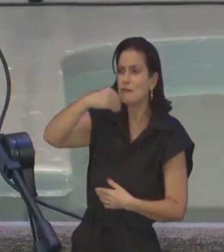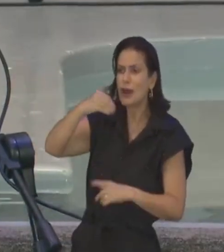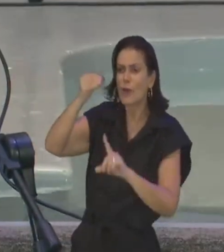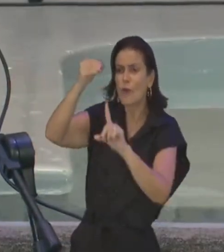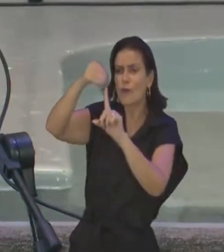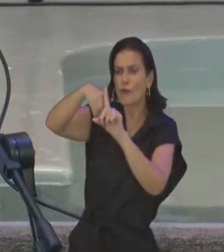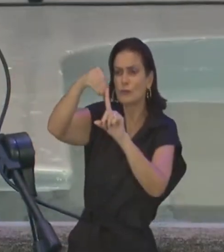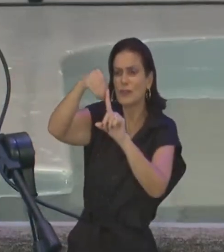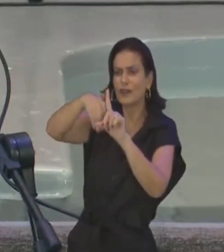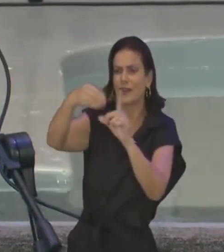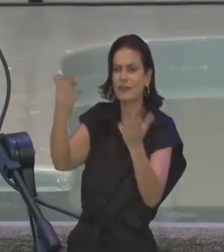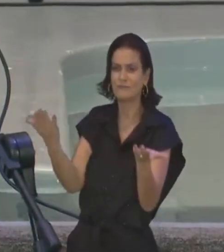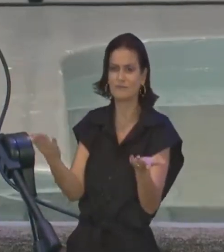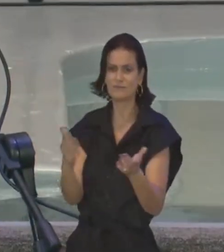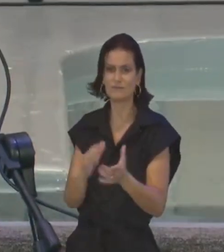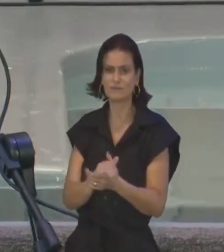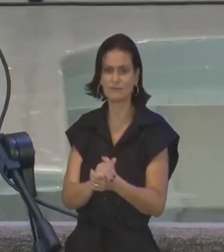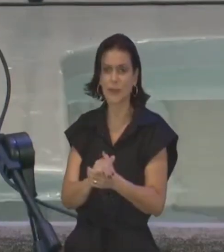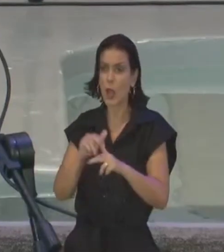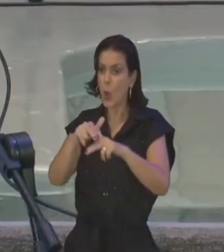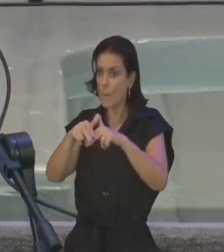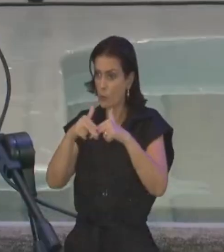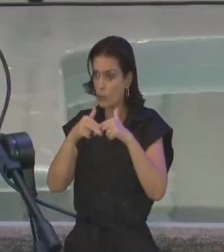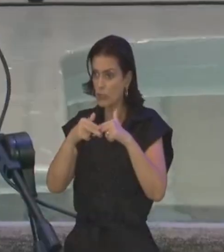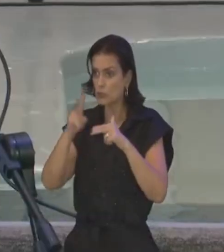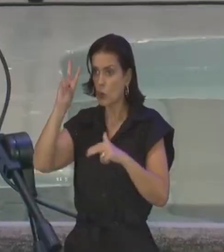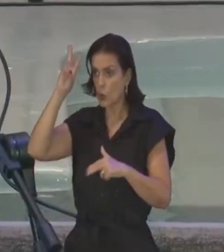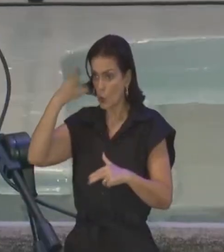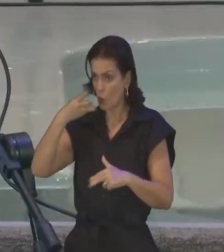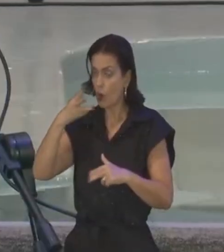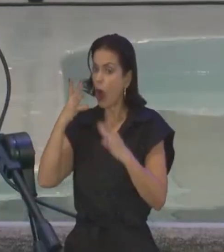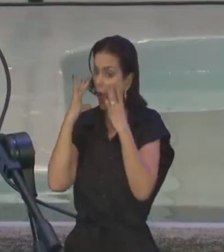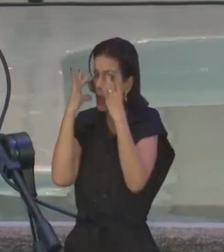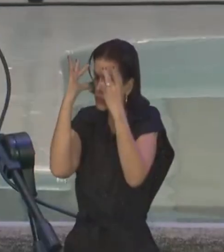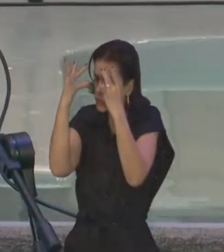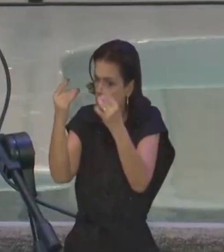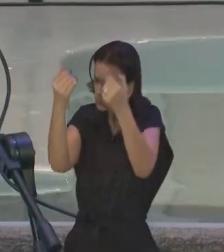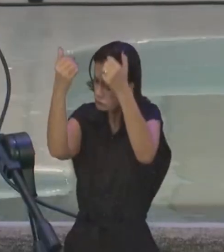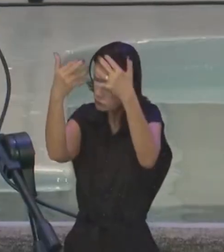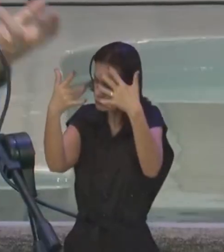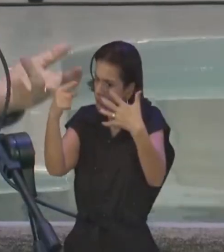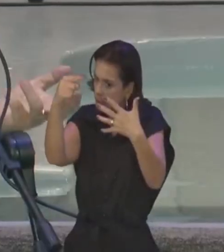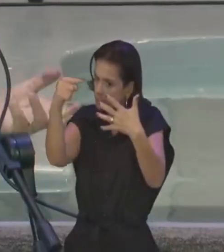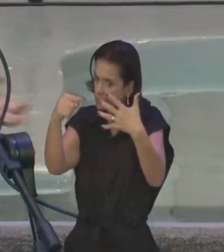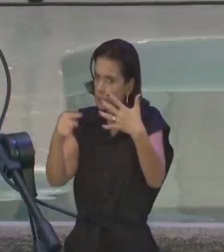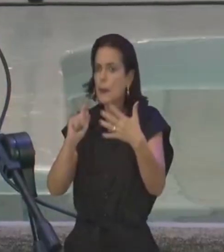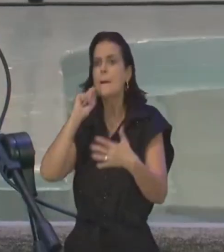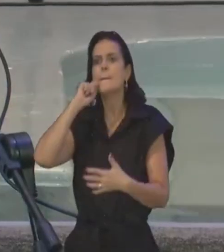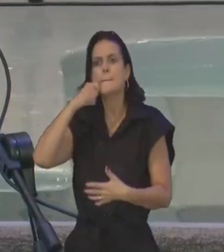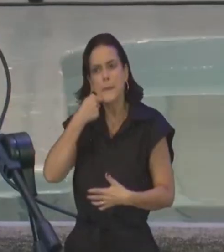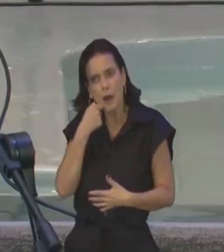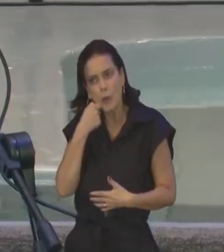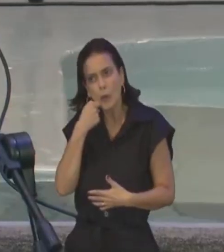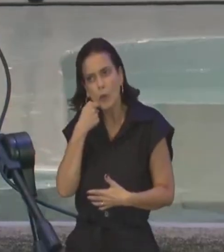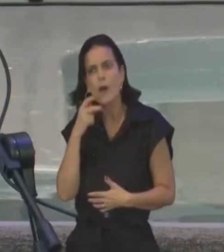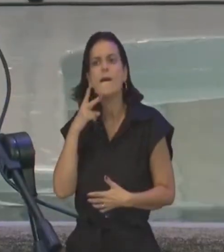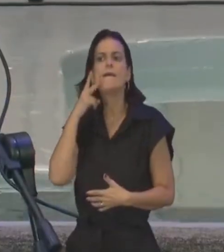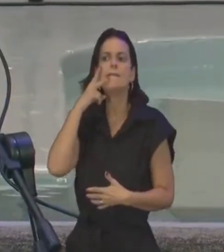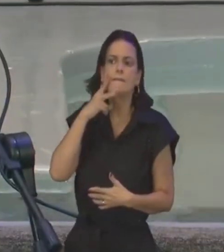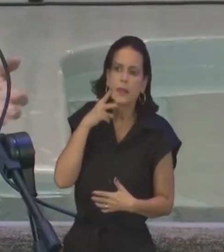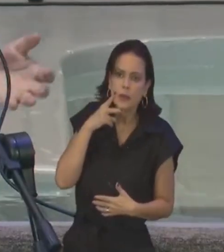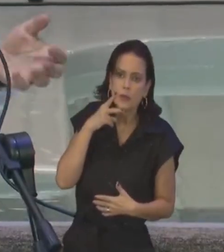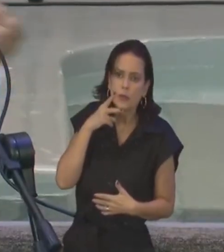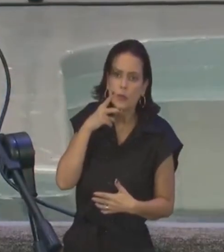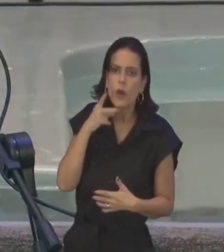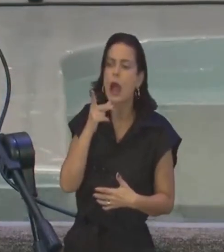vulneráveis. E é por isso que o profeta chama-nos esta atenção, utilizando pão, utilizando vinho,